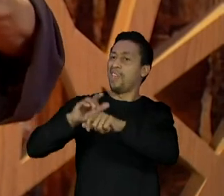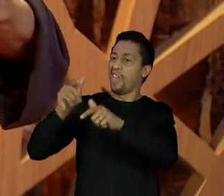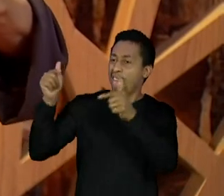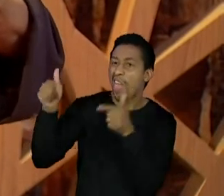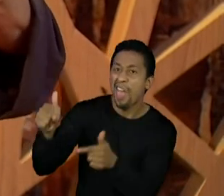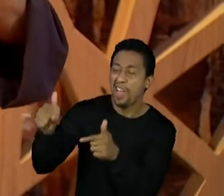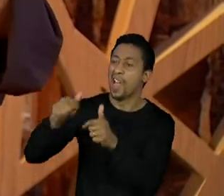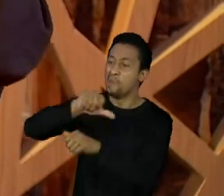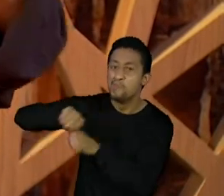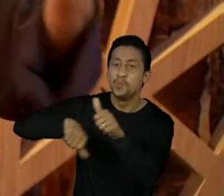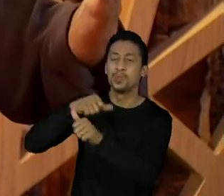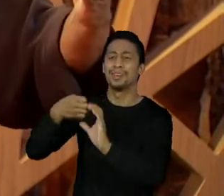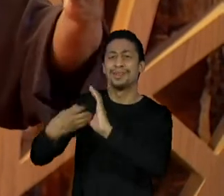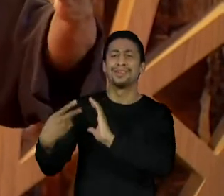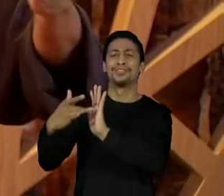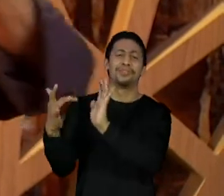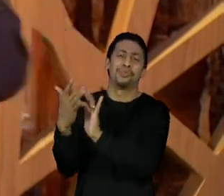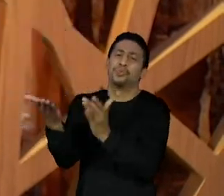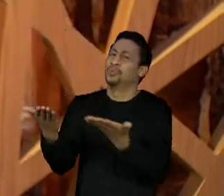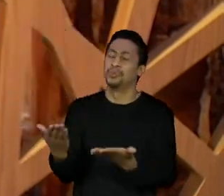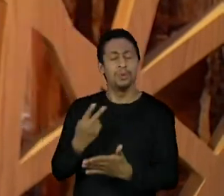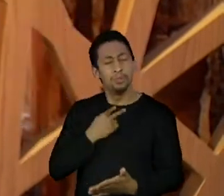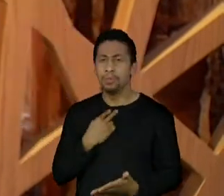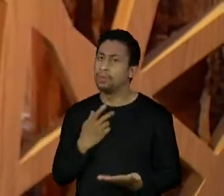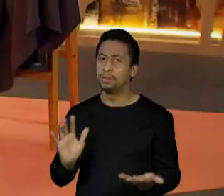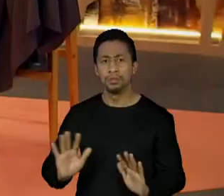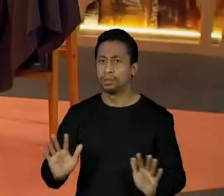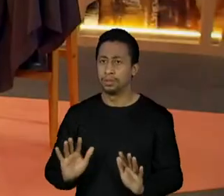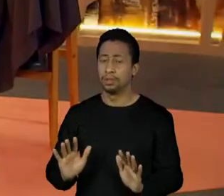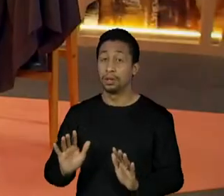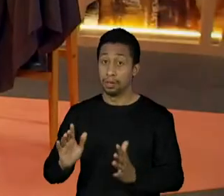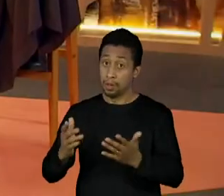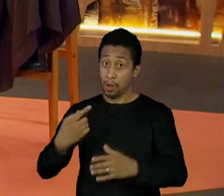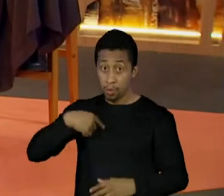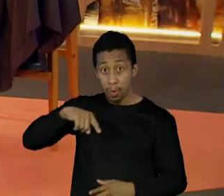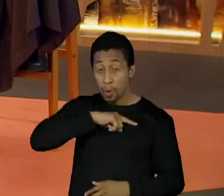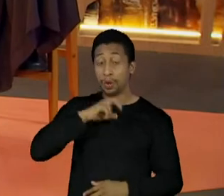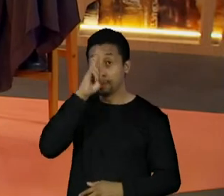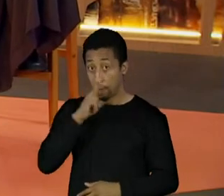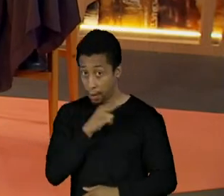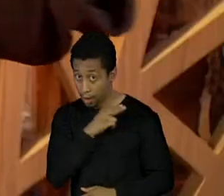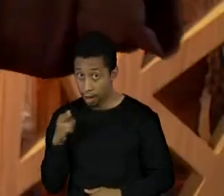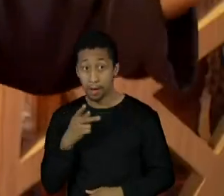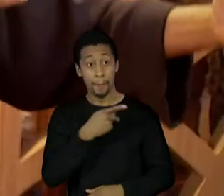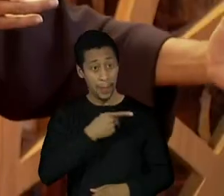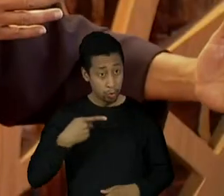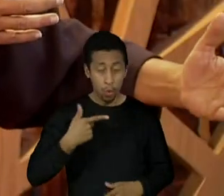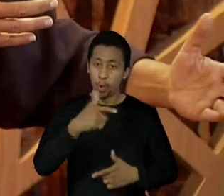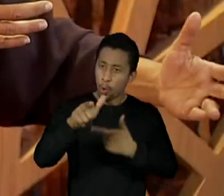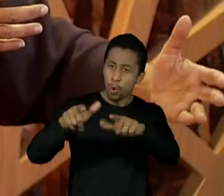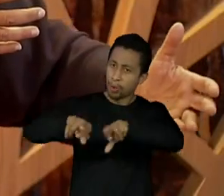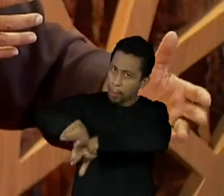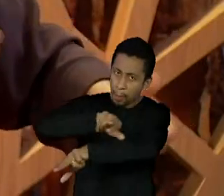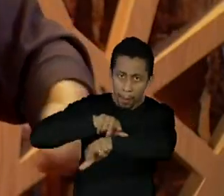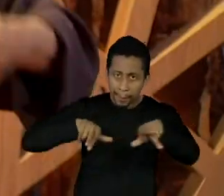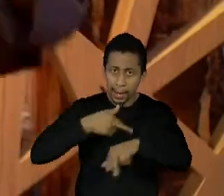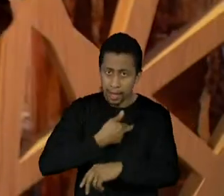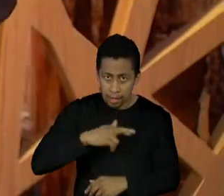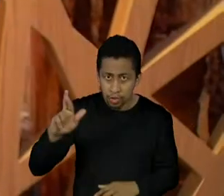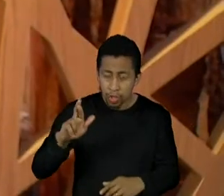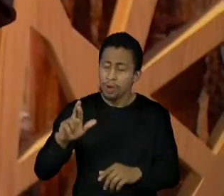branca, loira, isso não pode continuar. E cabe a nós, padres, pastores e demais denominações religiosas em